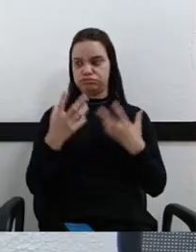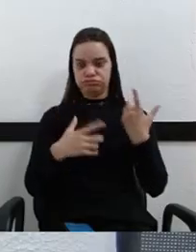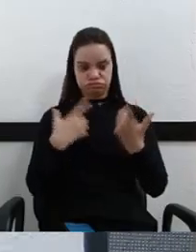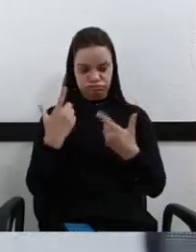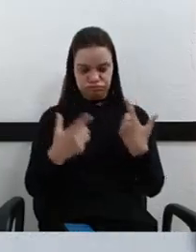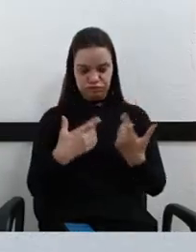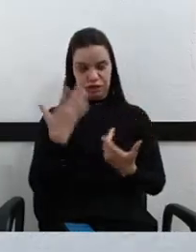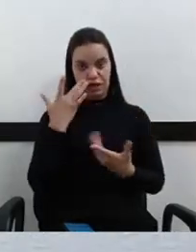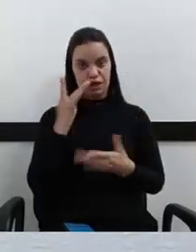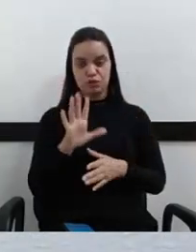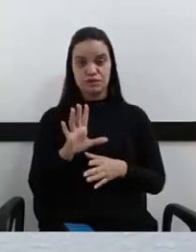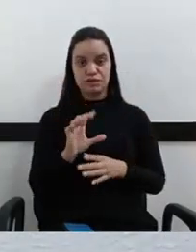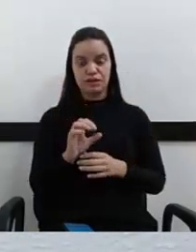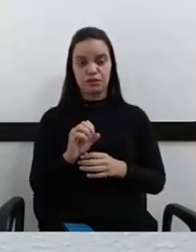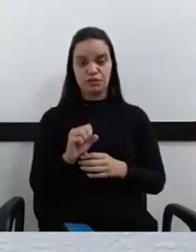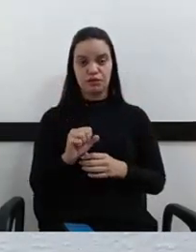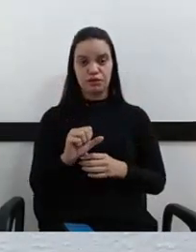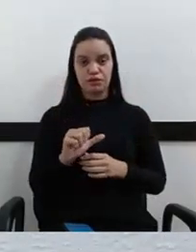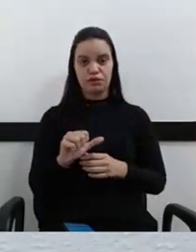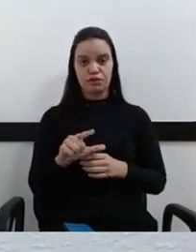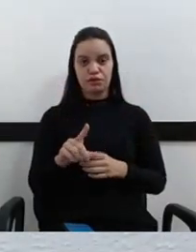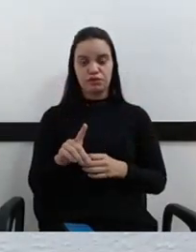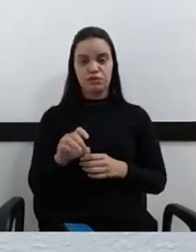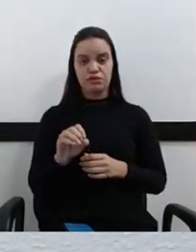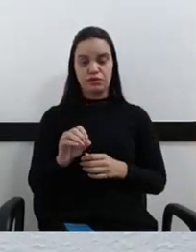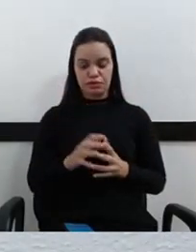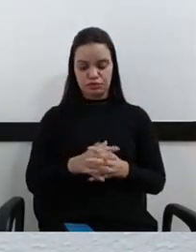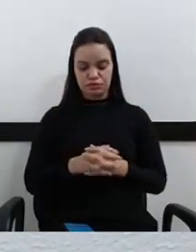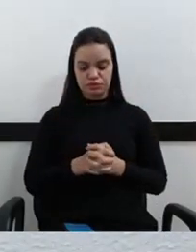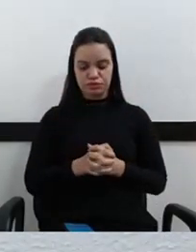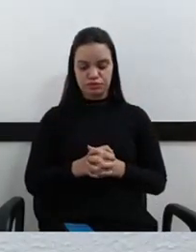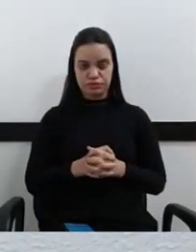descontrolada, porque eu não sei nem qual é o saldo de compensação que as pessoas têm,